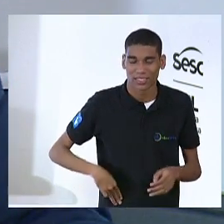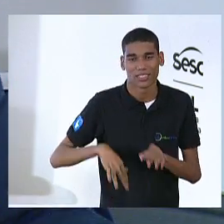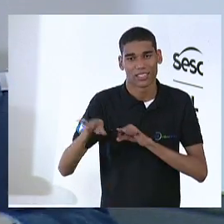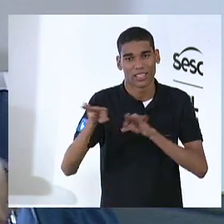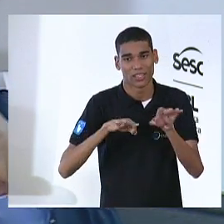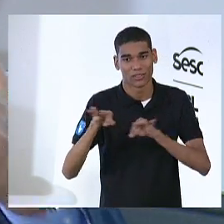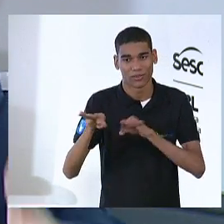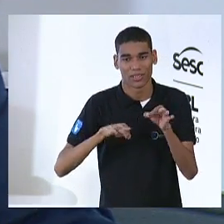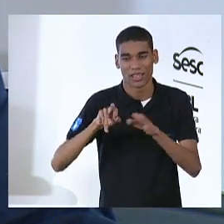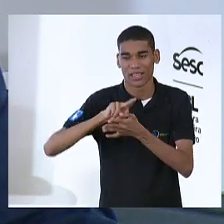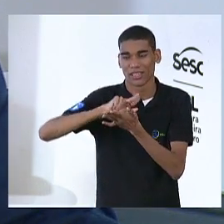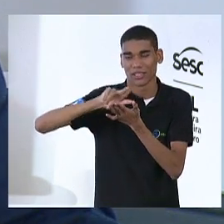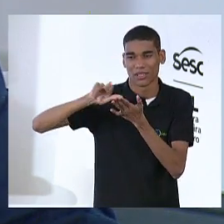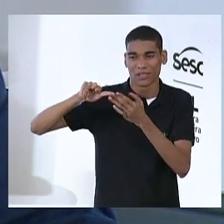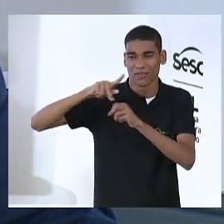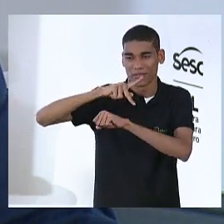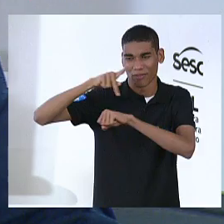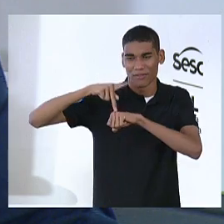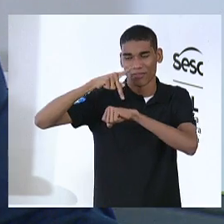em diversos países, enfim.